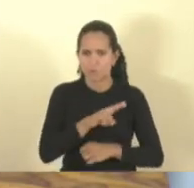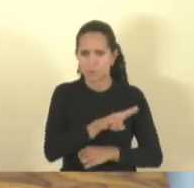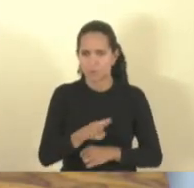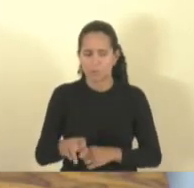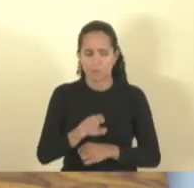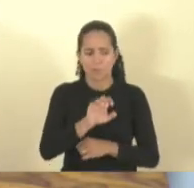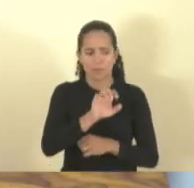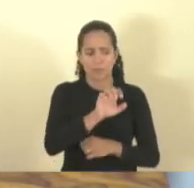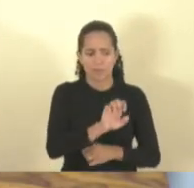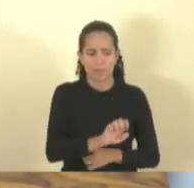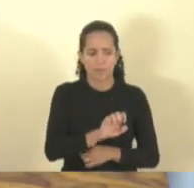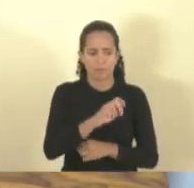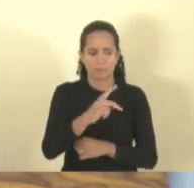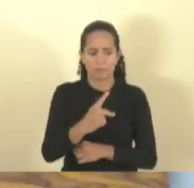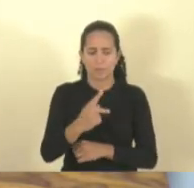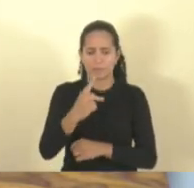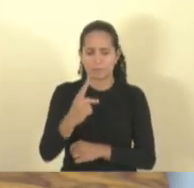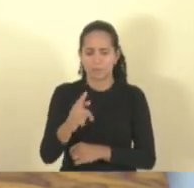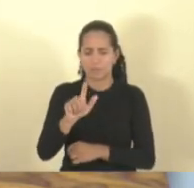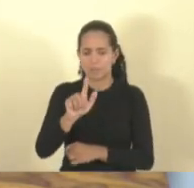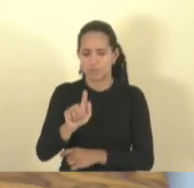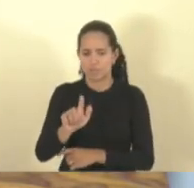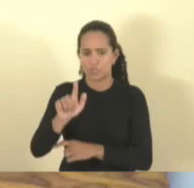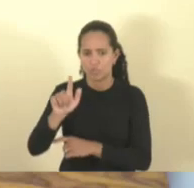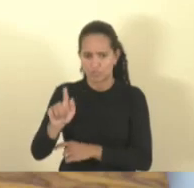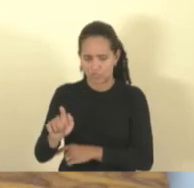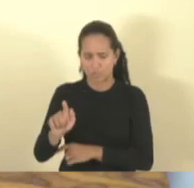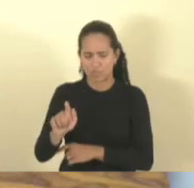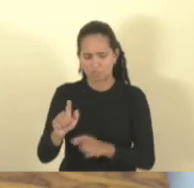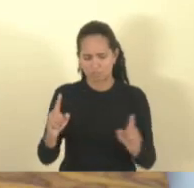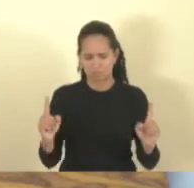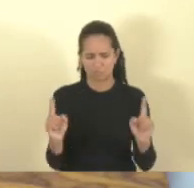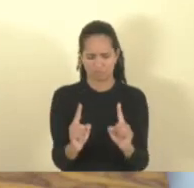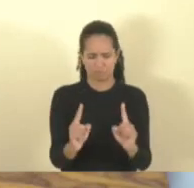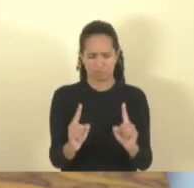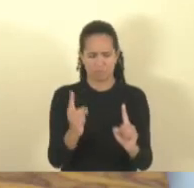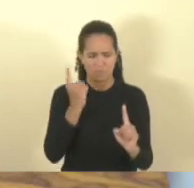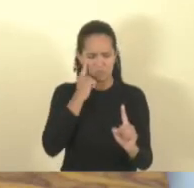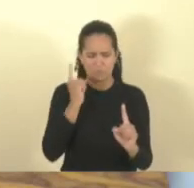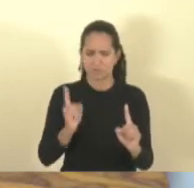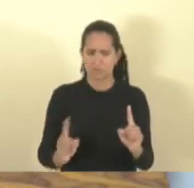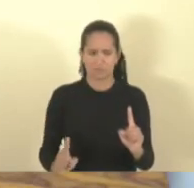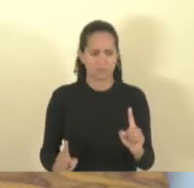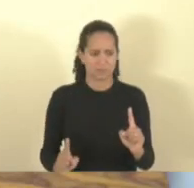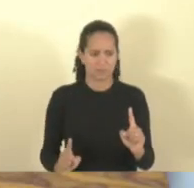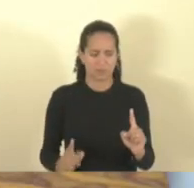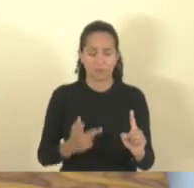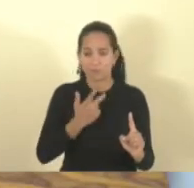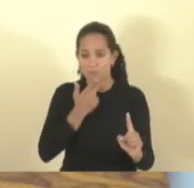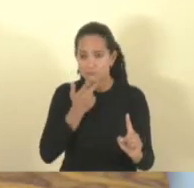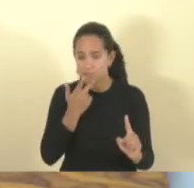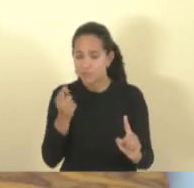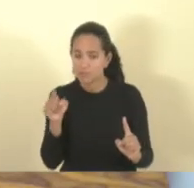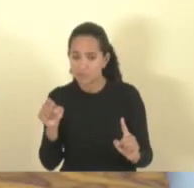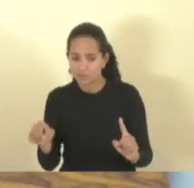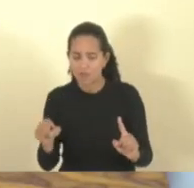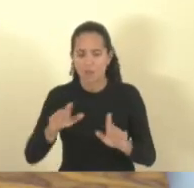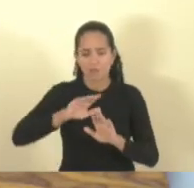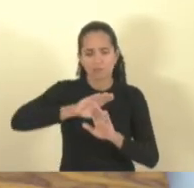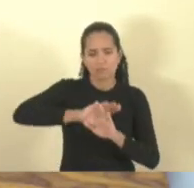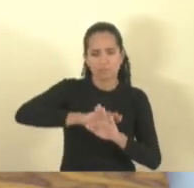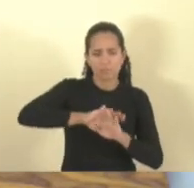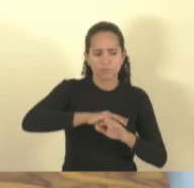EPPGG, eu não sabia muito bem o que era, porque vocês ficam muitas vezes no